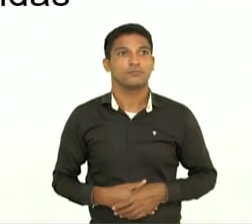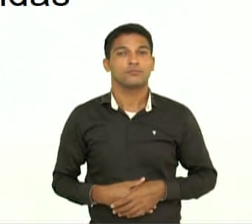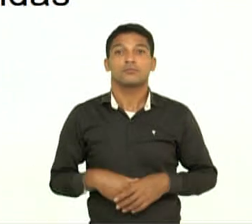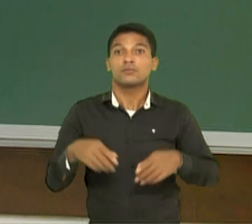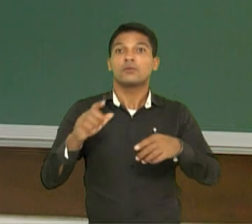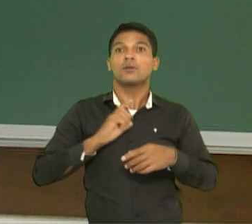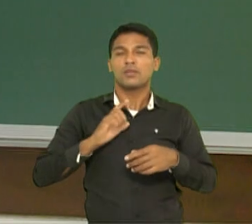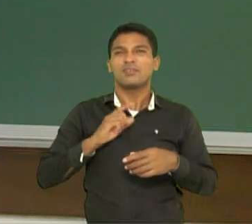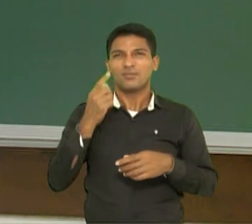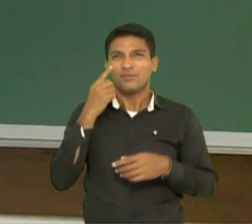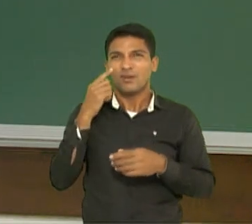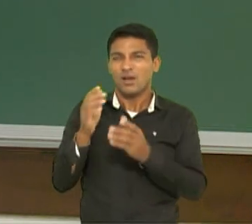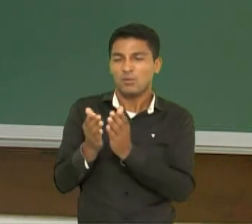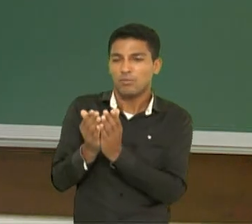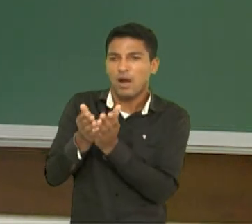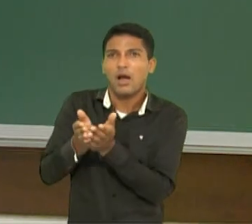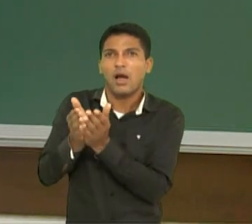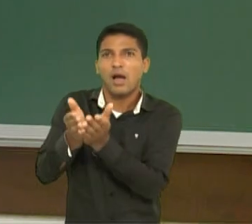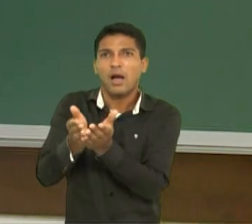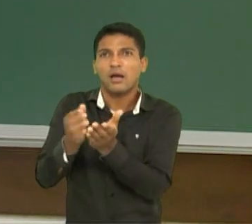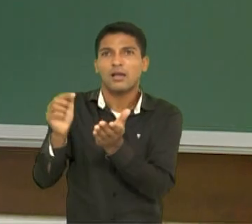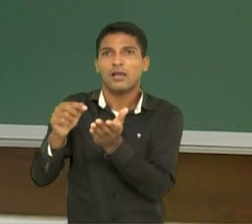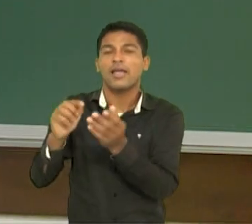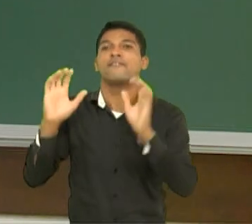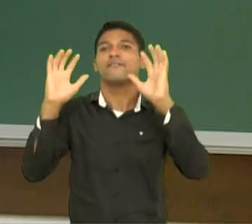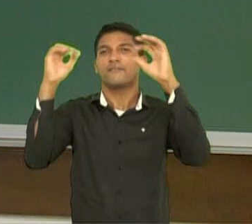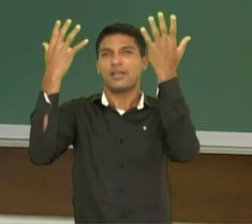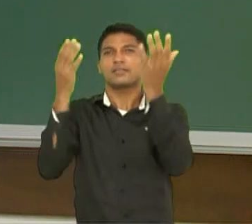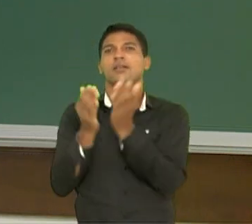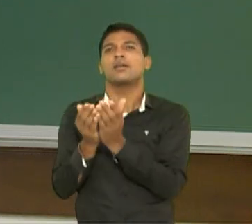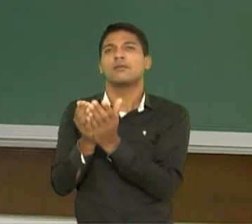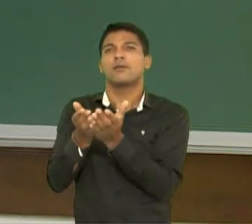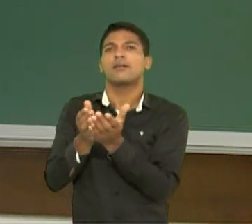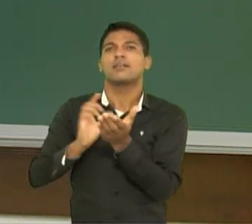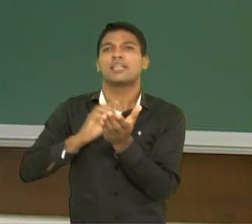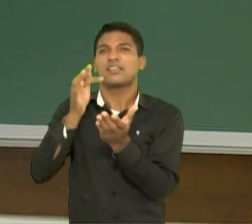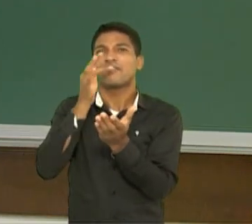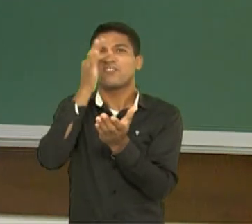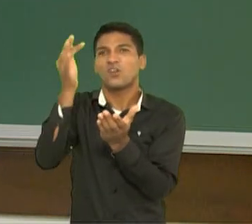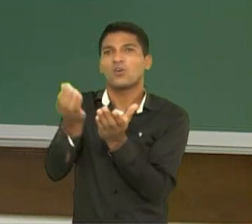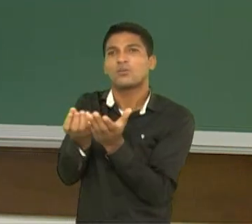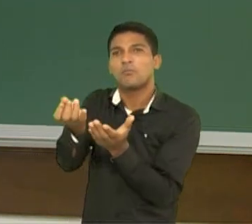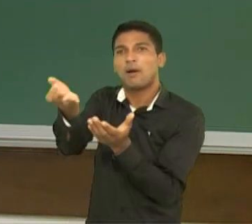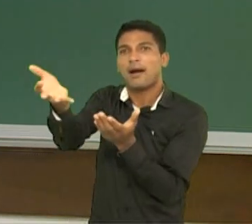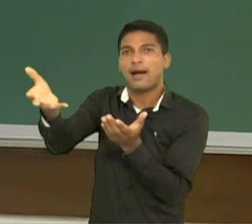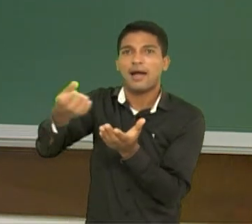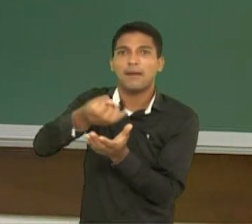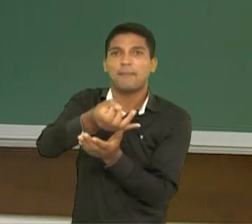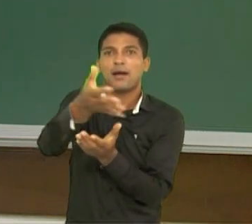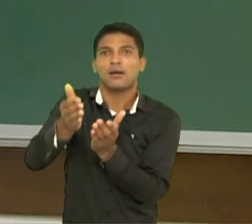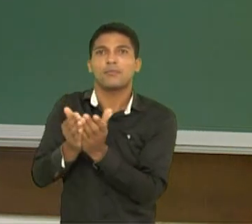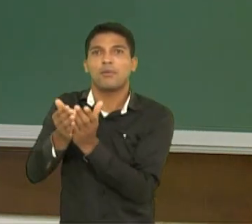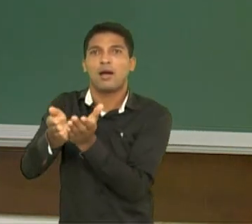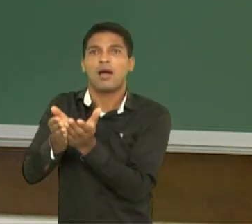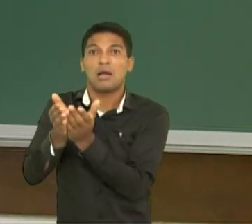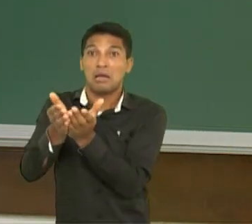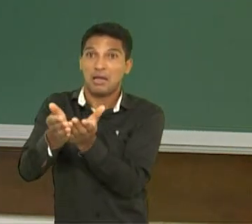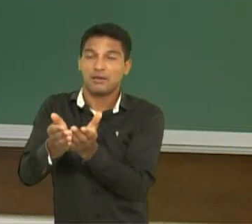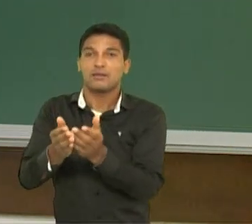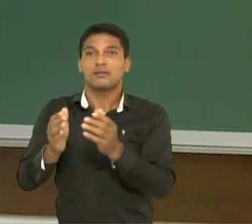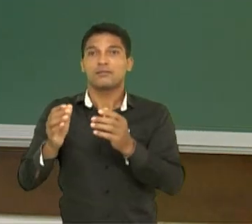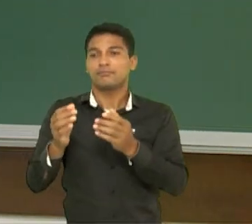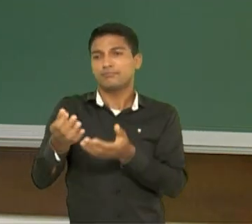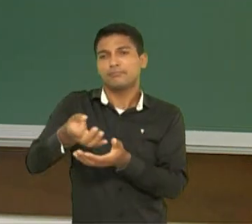canoas com flores. É uma grande festa que inclusive tem um pouco de sincretismo com a Igreja Católica e